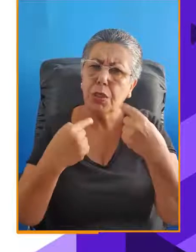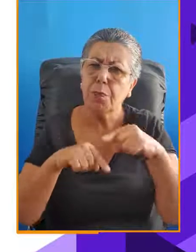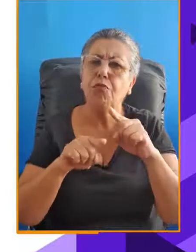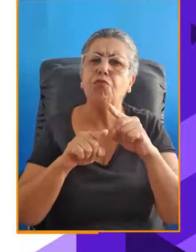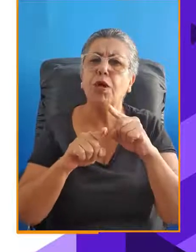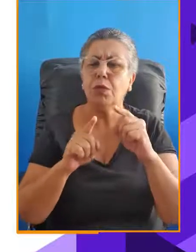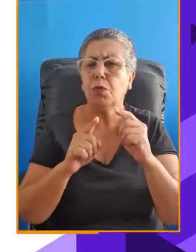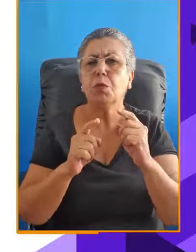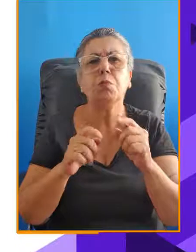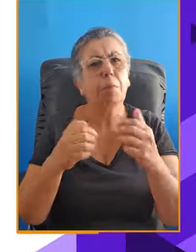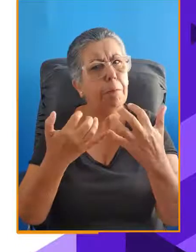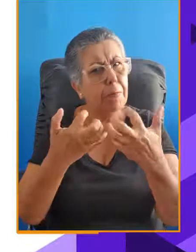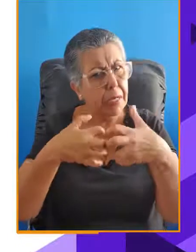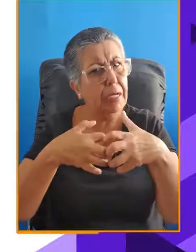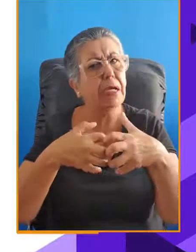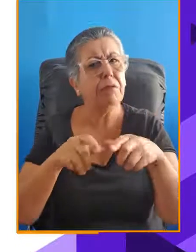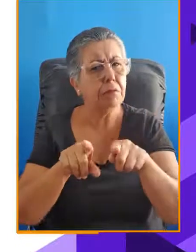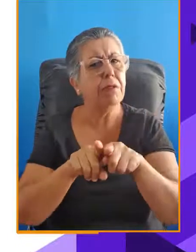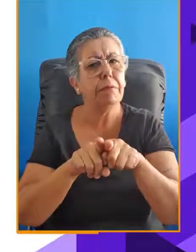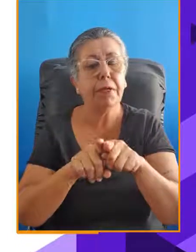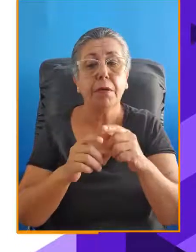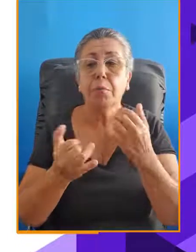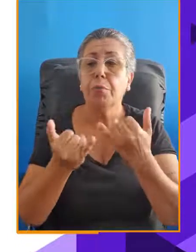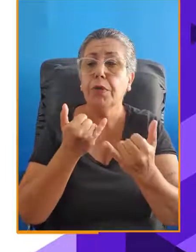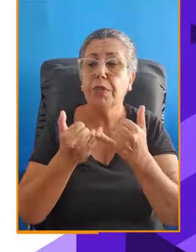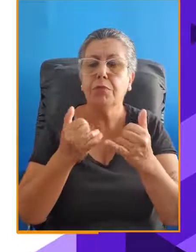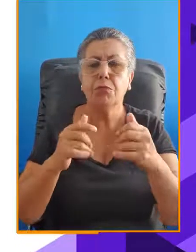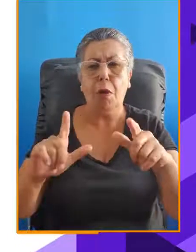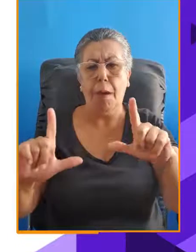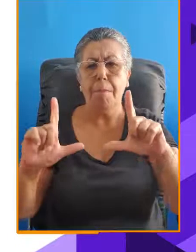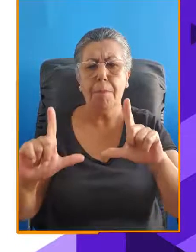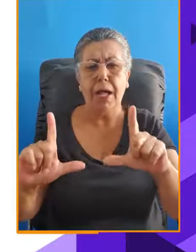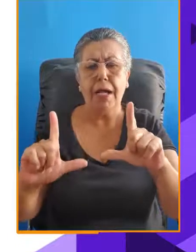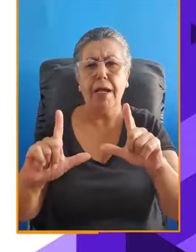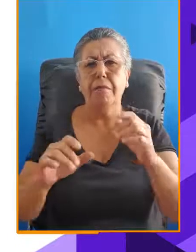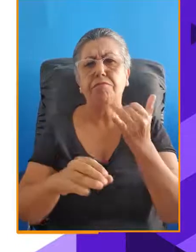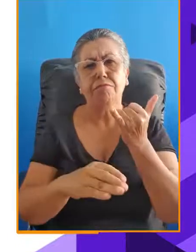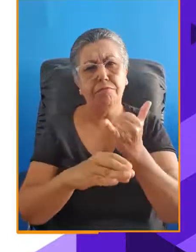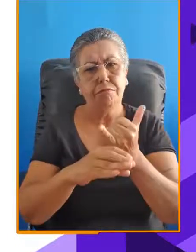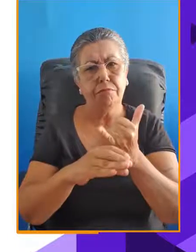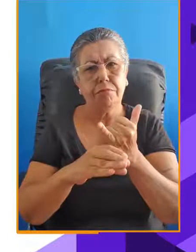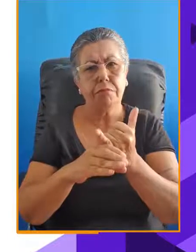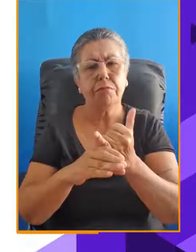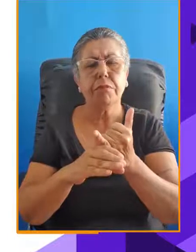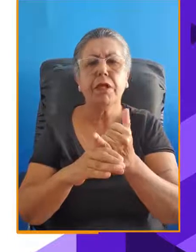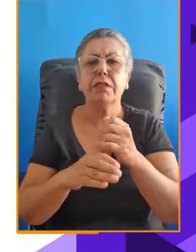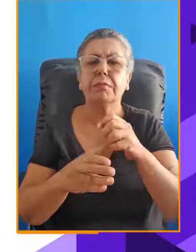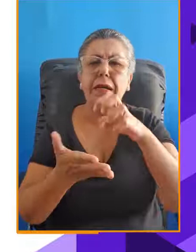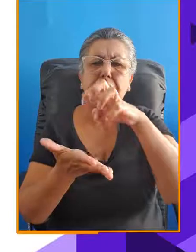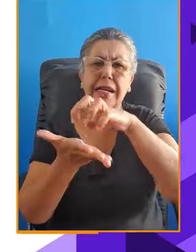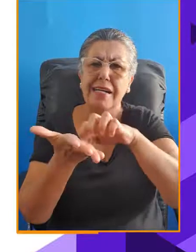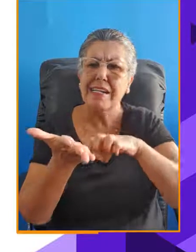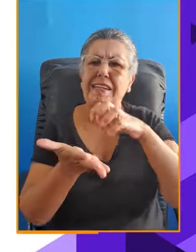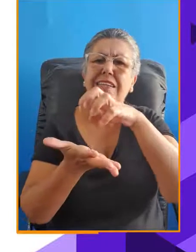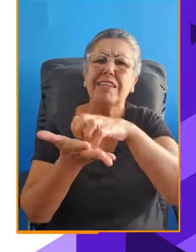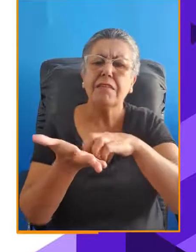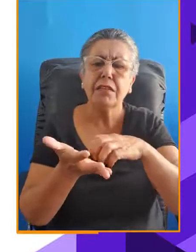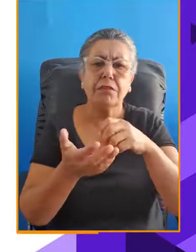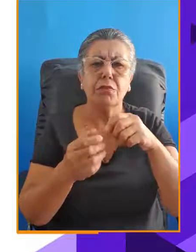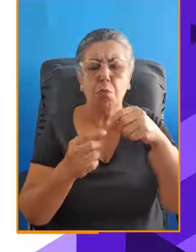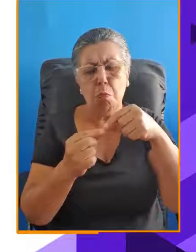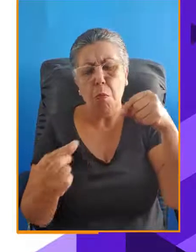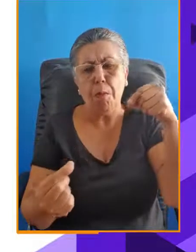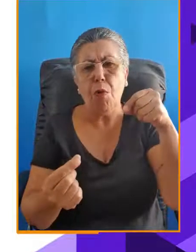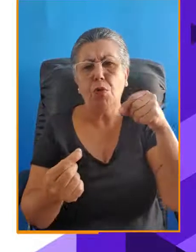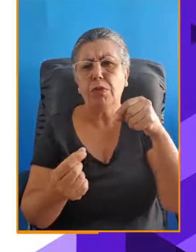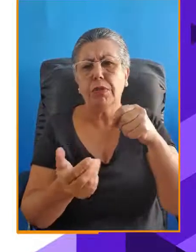também por gestos mecânicos. Mas se nós tivermos, por exemplo, uma placa metálica e procurarmos arranhar essa placa com uma